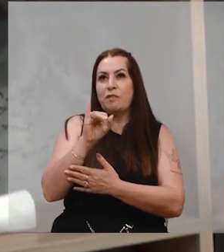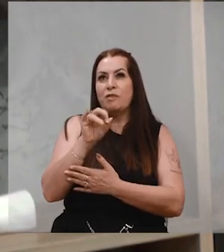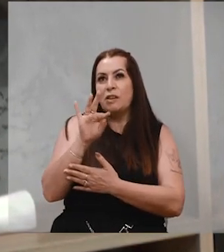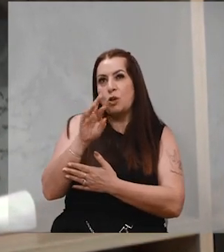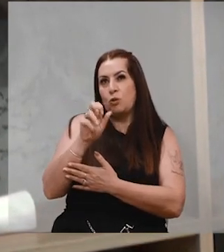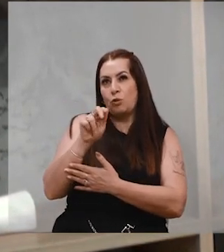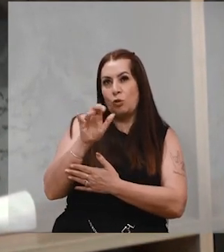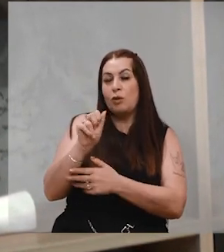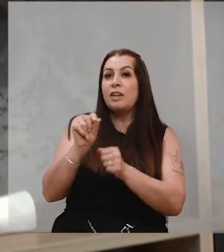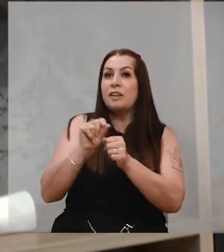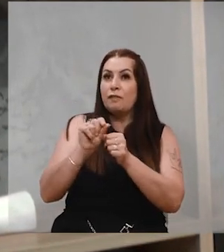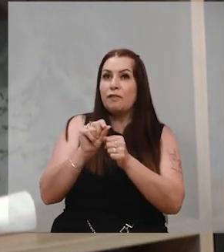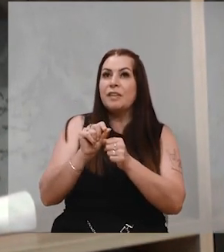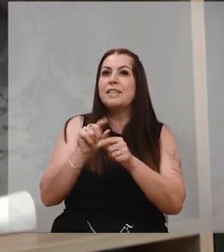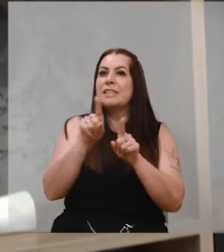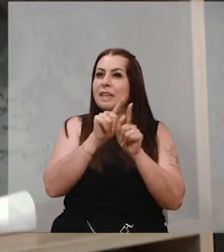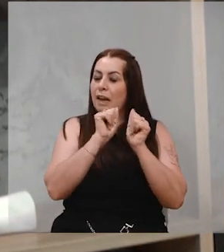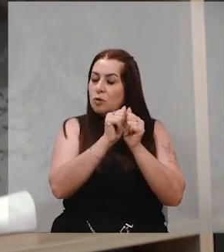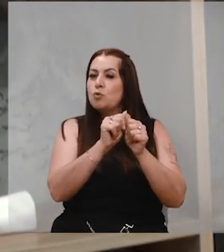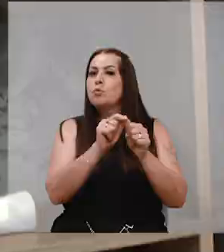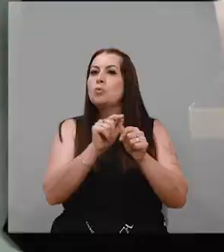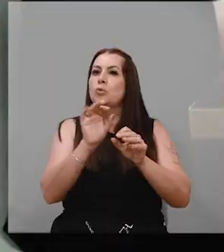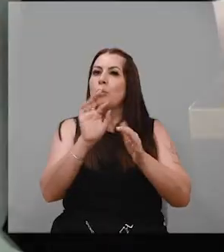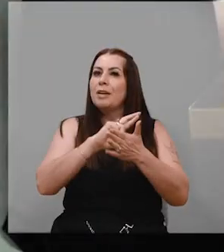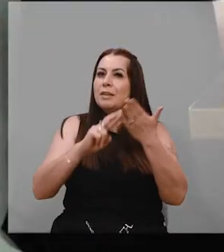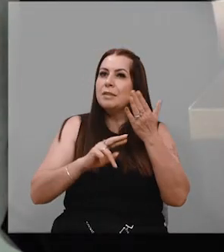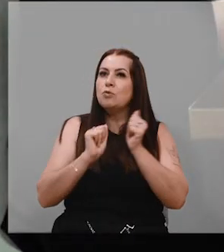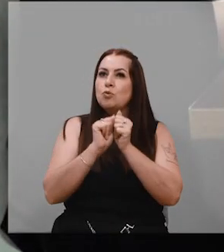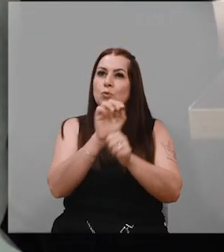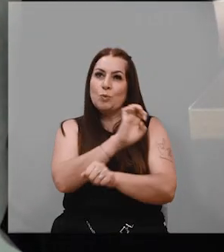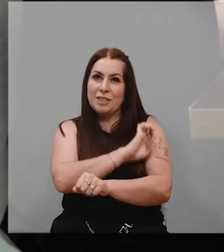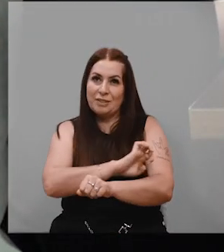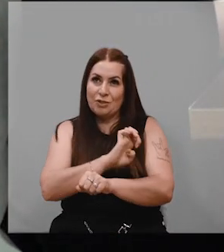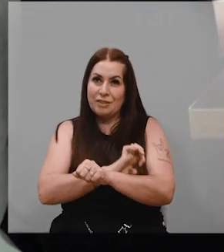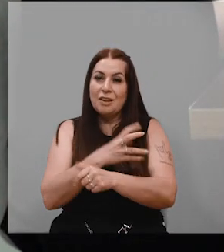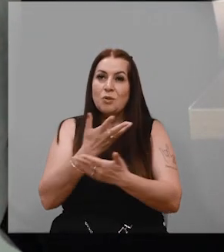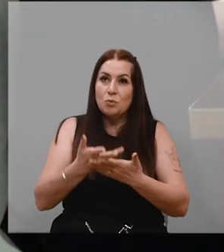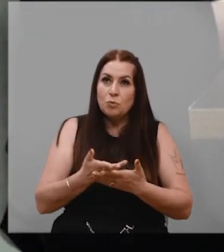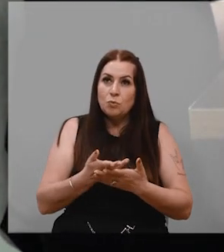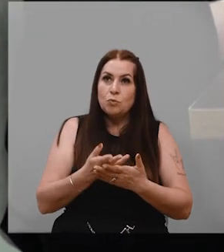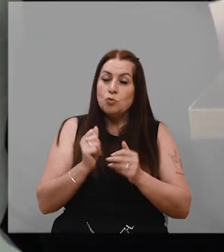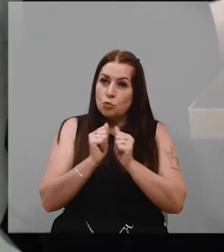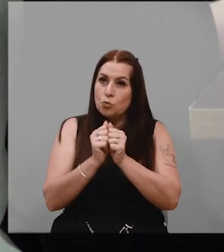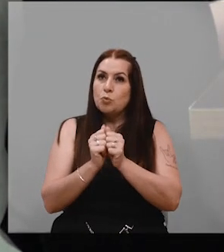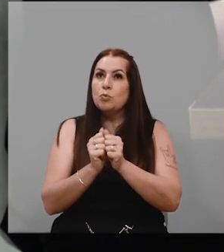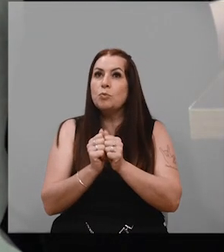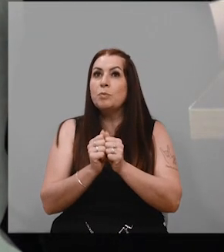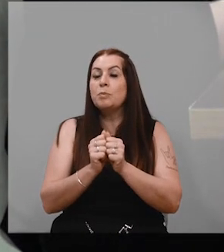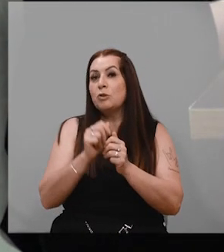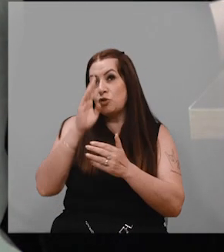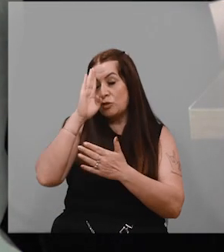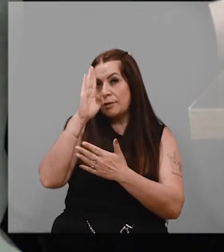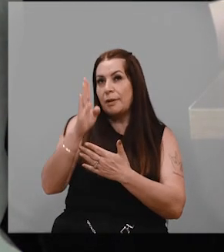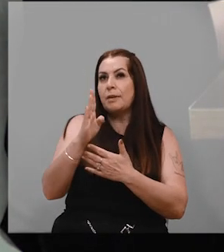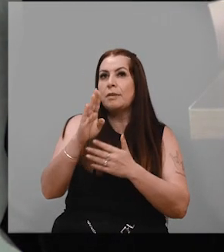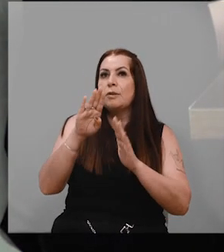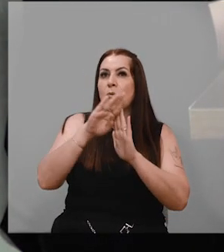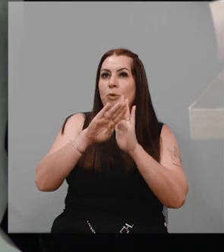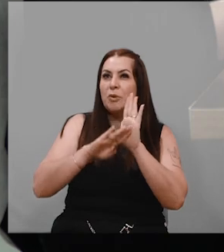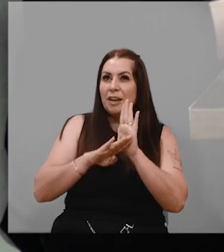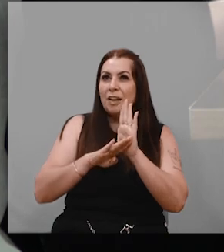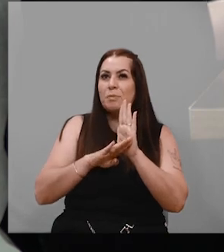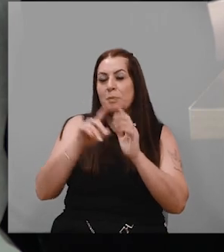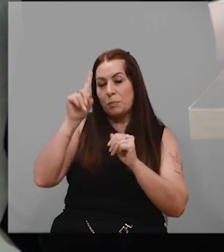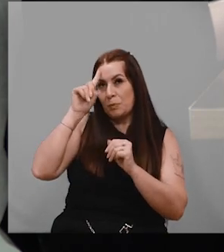esse Direto da Redação com os demais estagiários da casa, conta pra gente sobre o Direto, que era um programete nosso